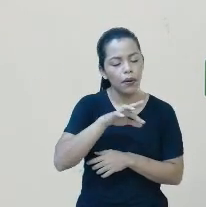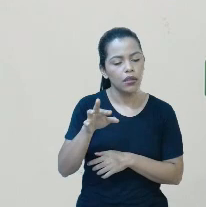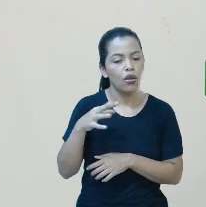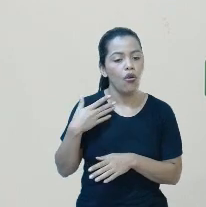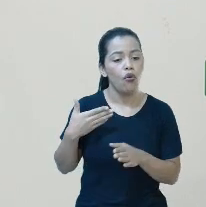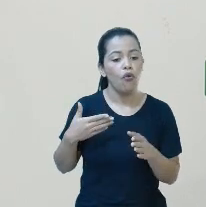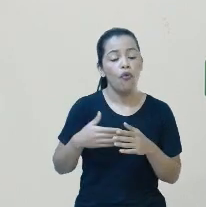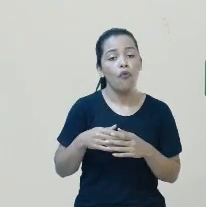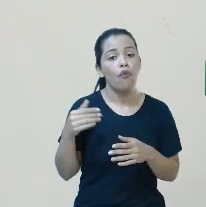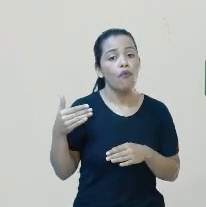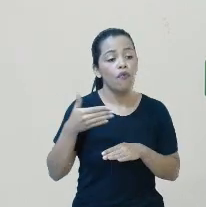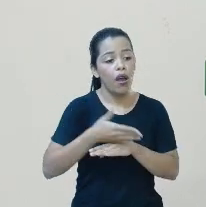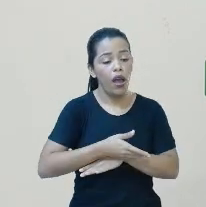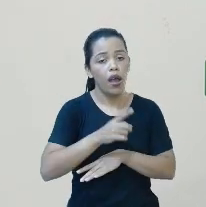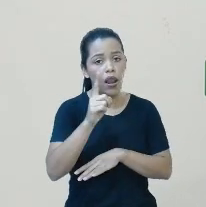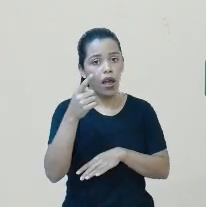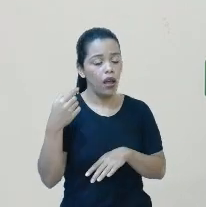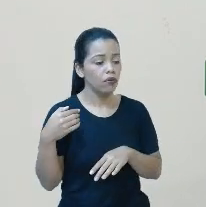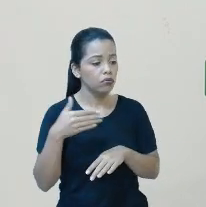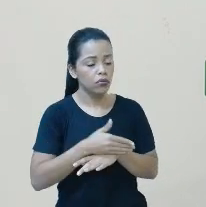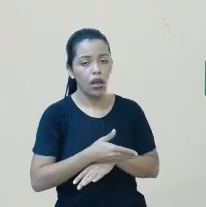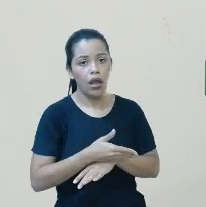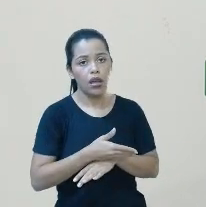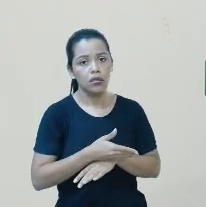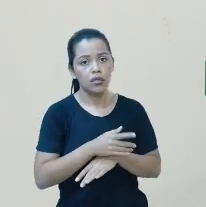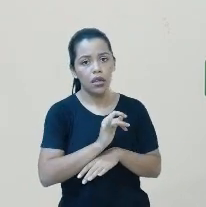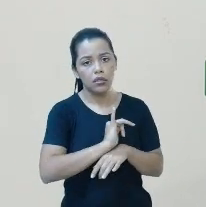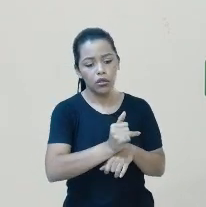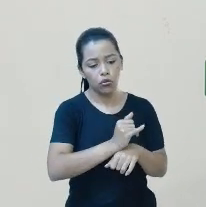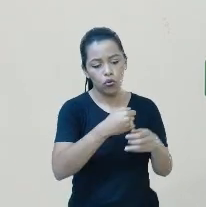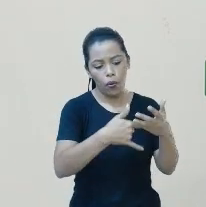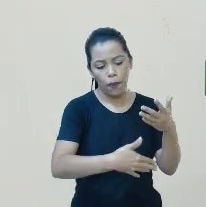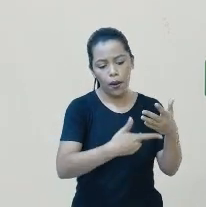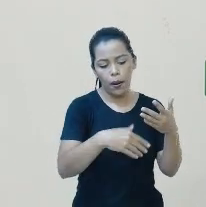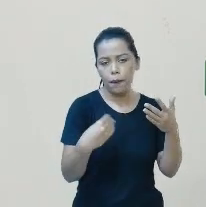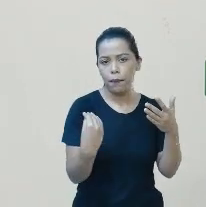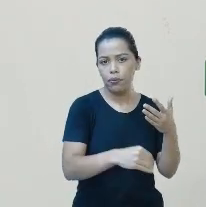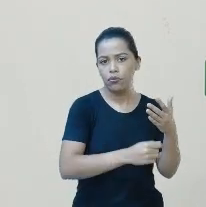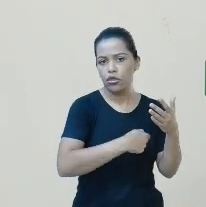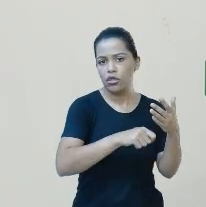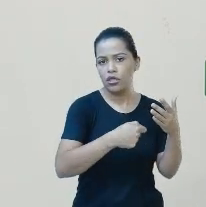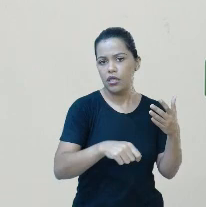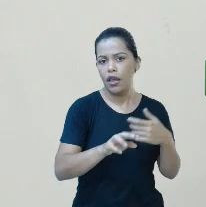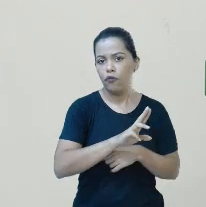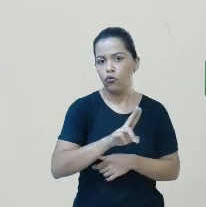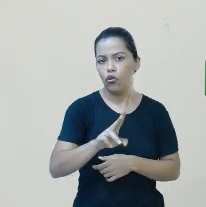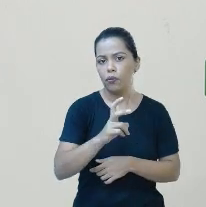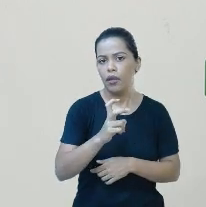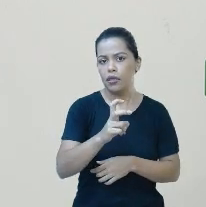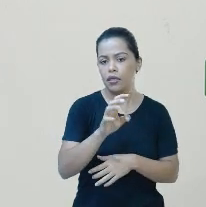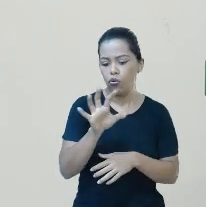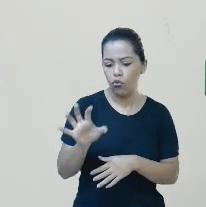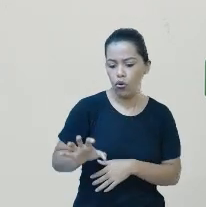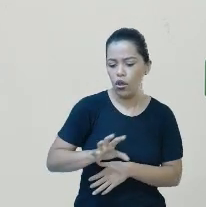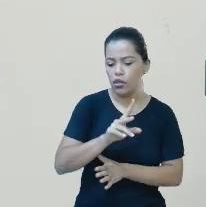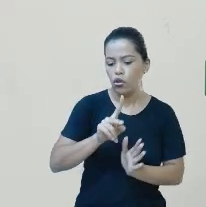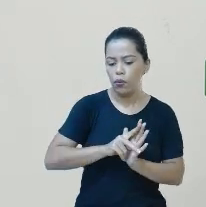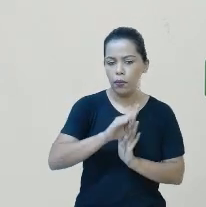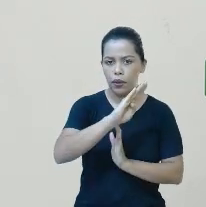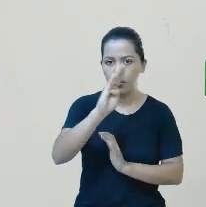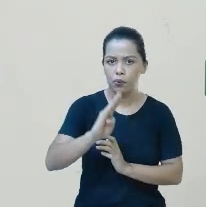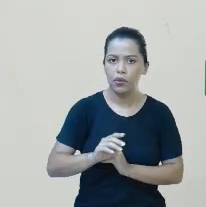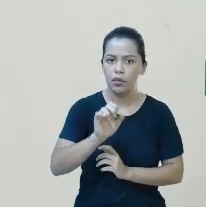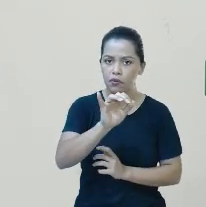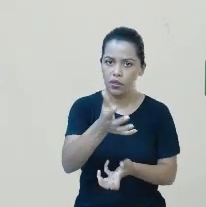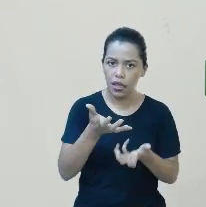estiver disponível e escreve lá o nome das 5 regiões do nosso país. Se você quer participar agora, você vai falando aí, eu